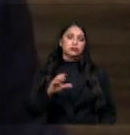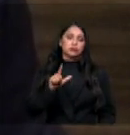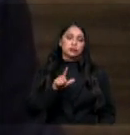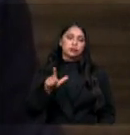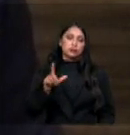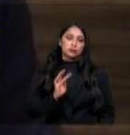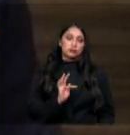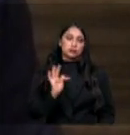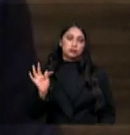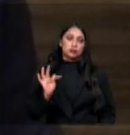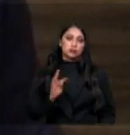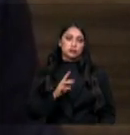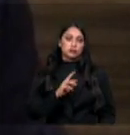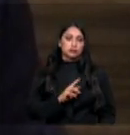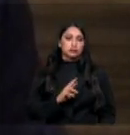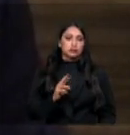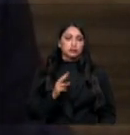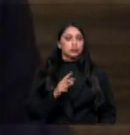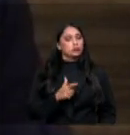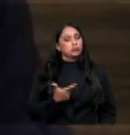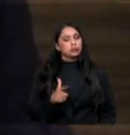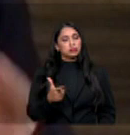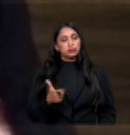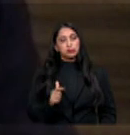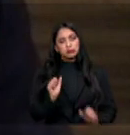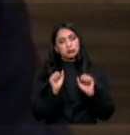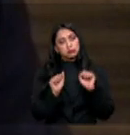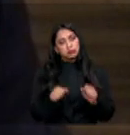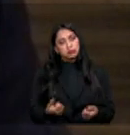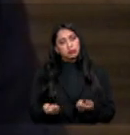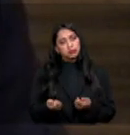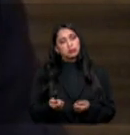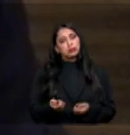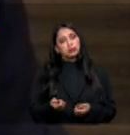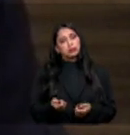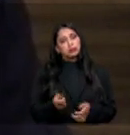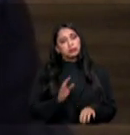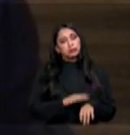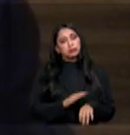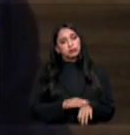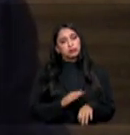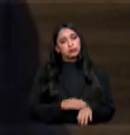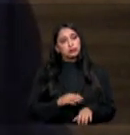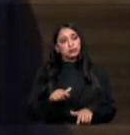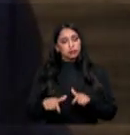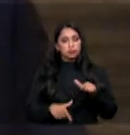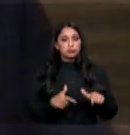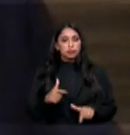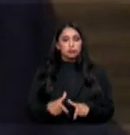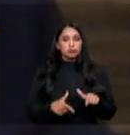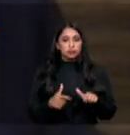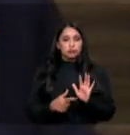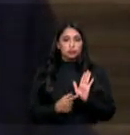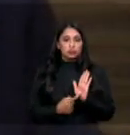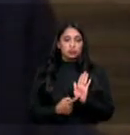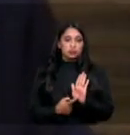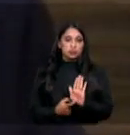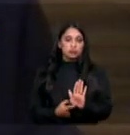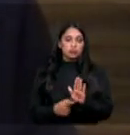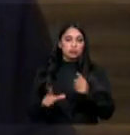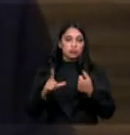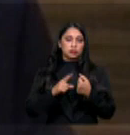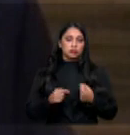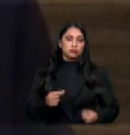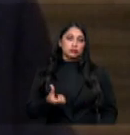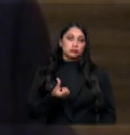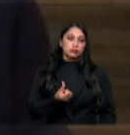a impossibilidade do controle real da jornada de trabalho. É isso que diz o